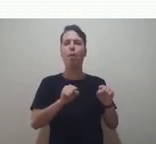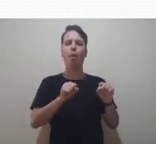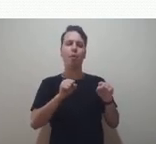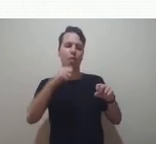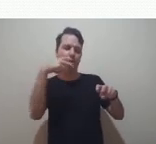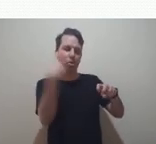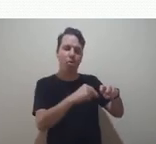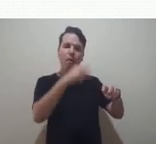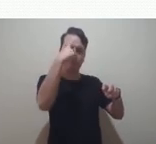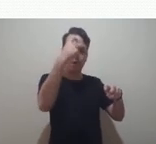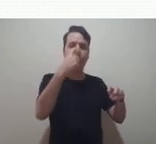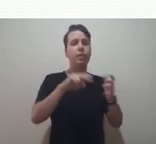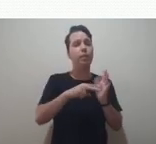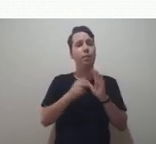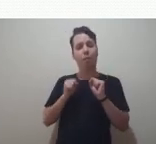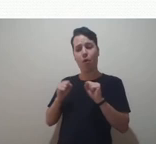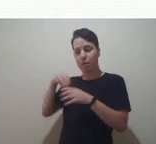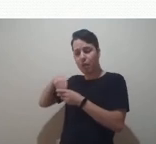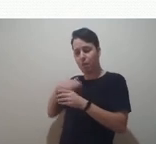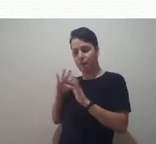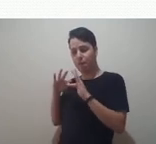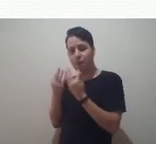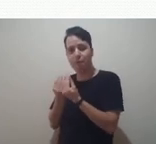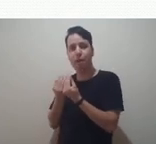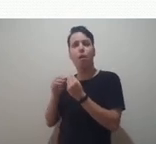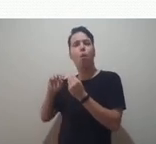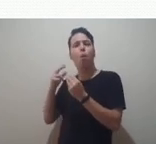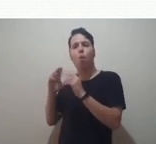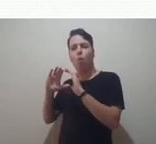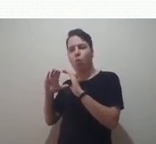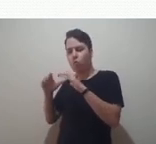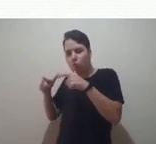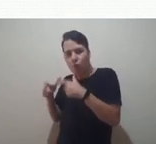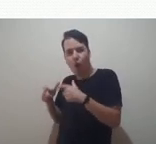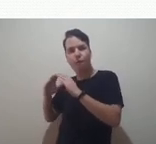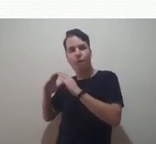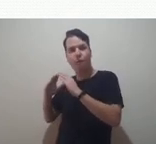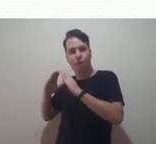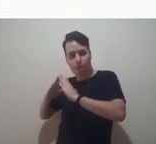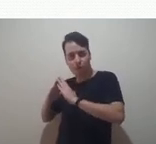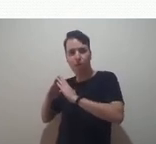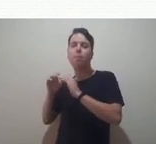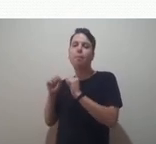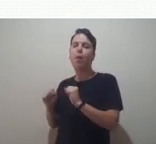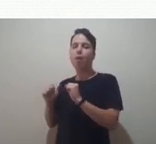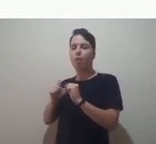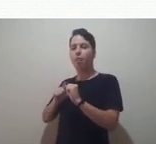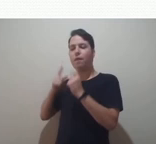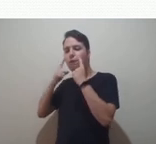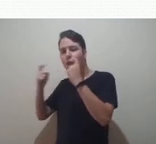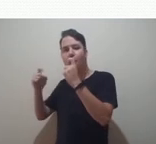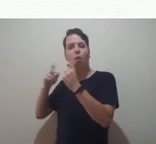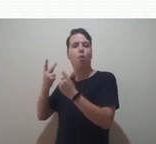vulnerabilidade ou até de violência na família e na comunidade. O que diz a teoria do